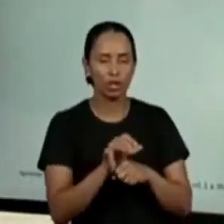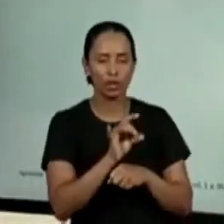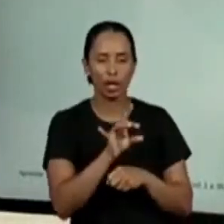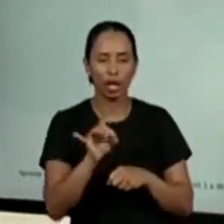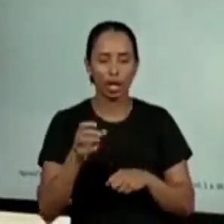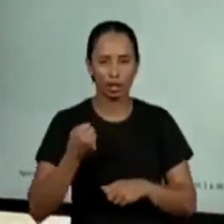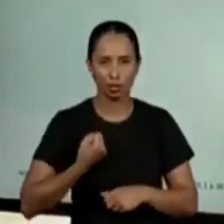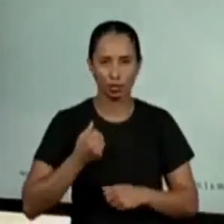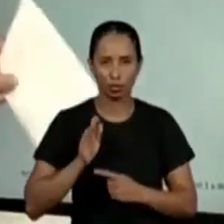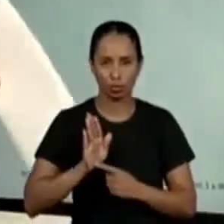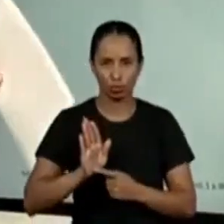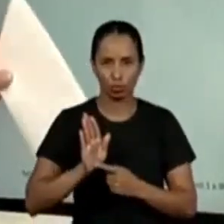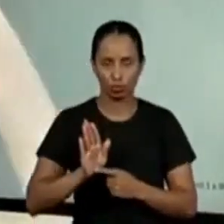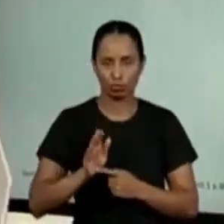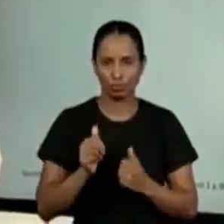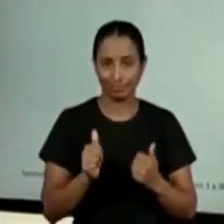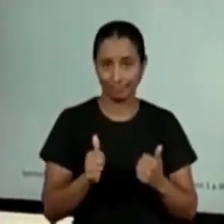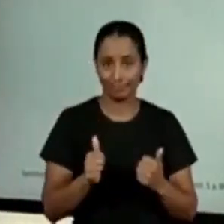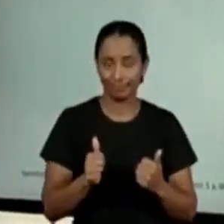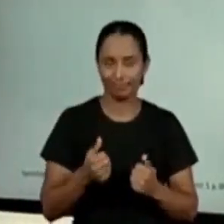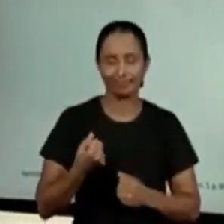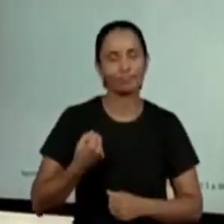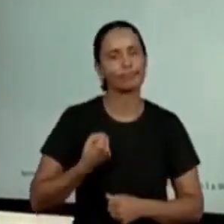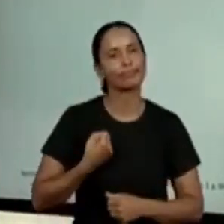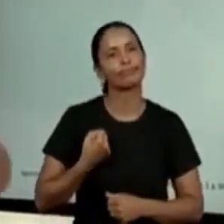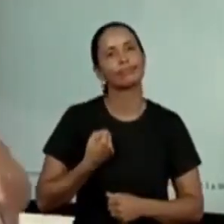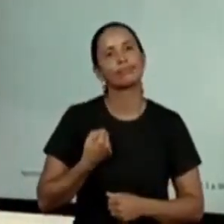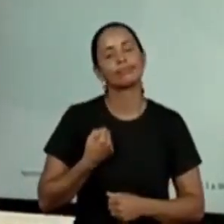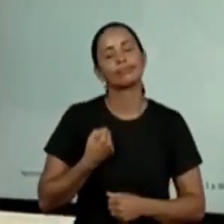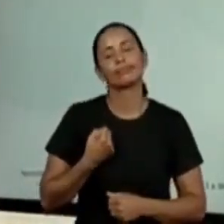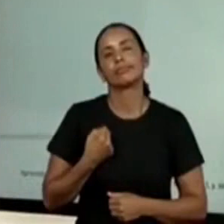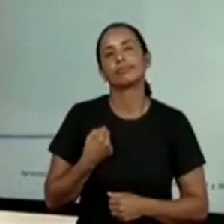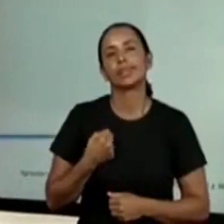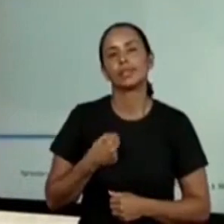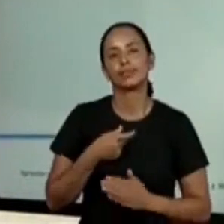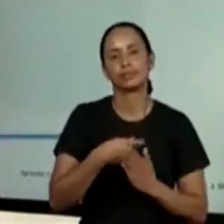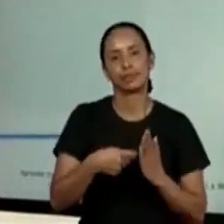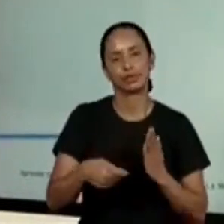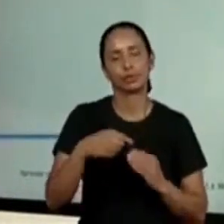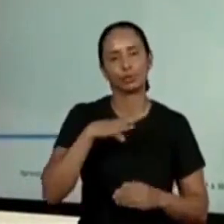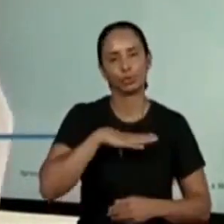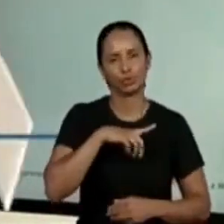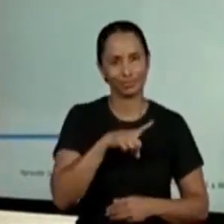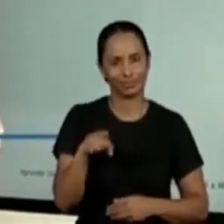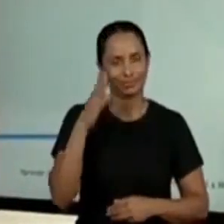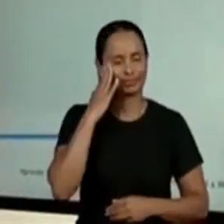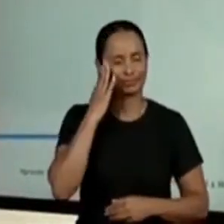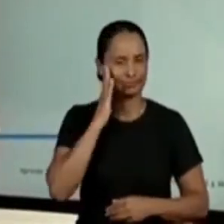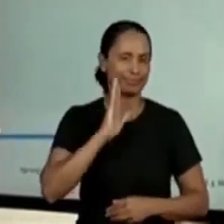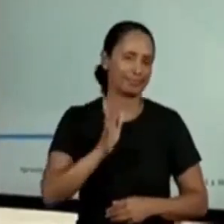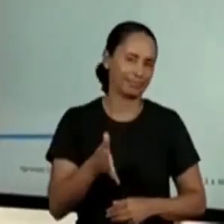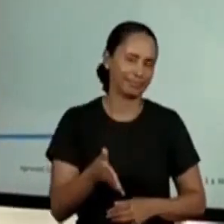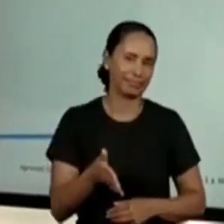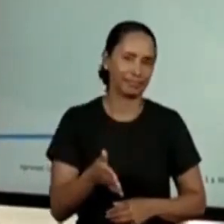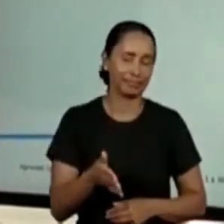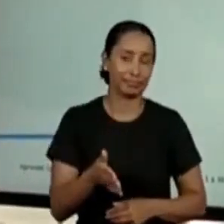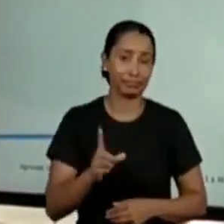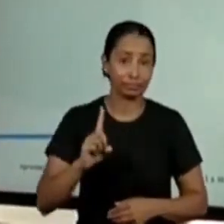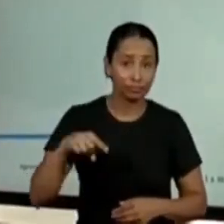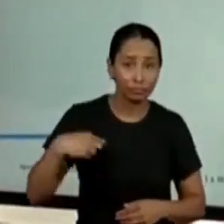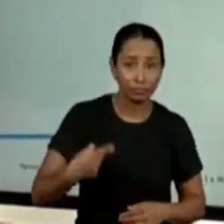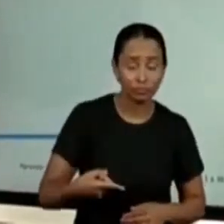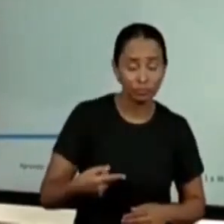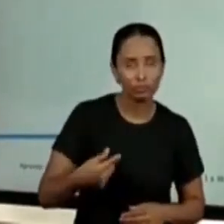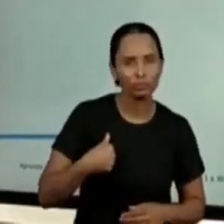vocês, beleza? Vou escrever o número inteiro por extenso, acredito que muitos já saibam, então eu vou olhar ele primeiro por extenso, depois